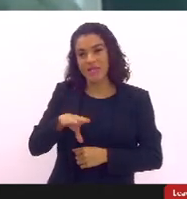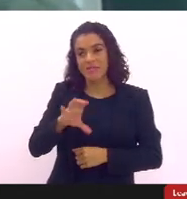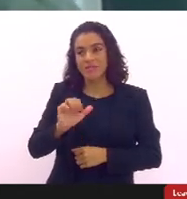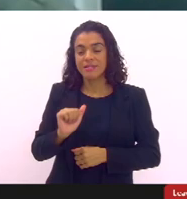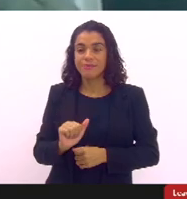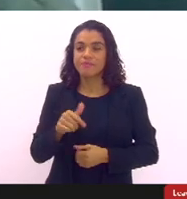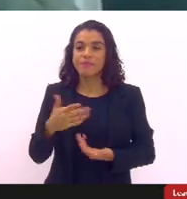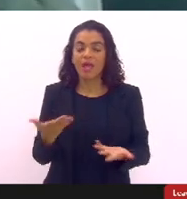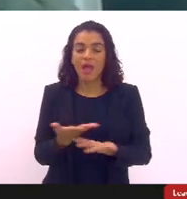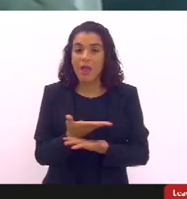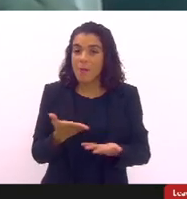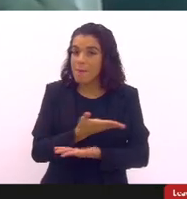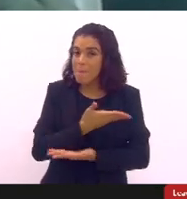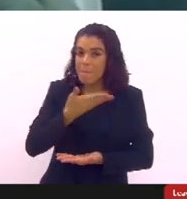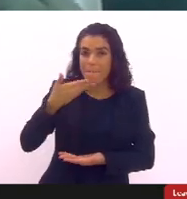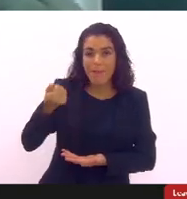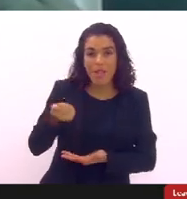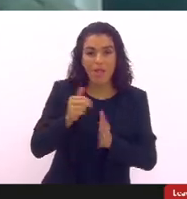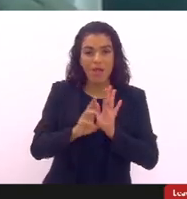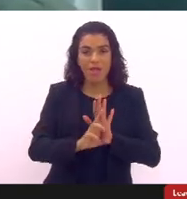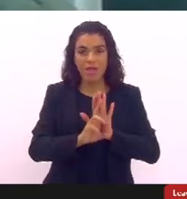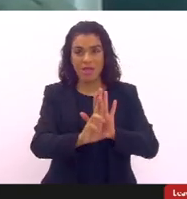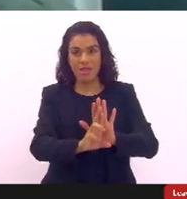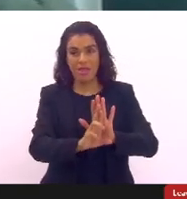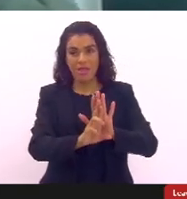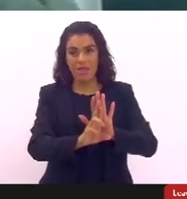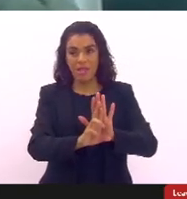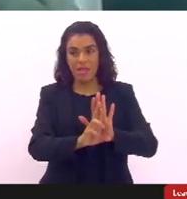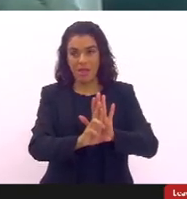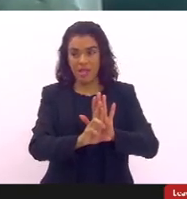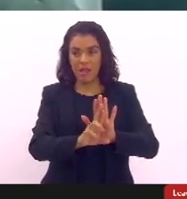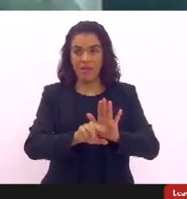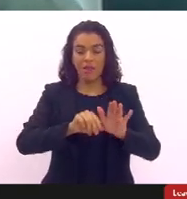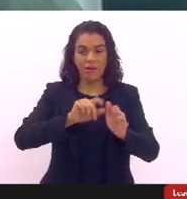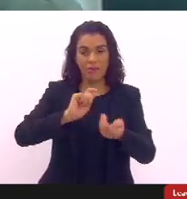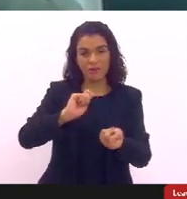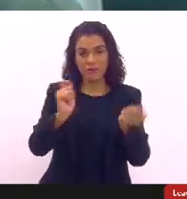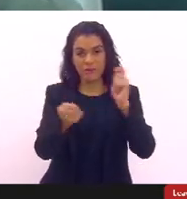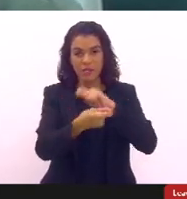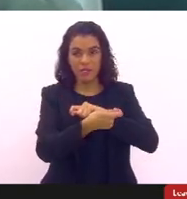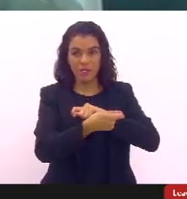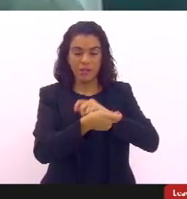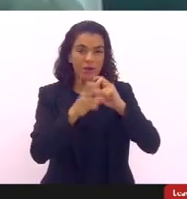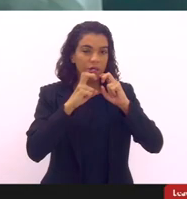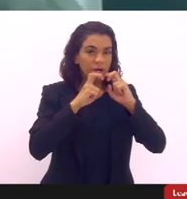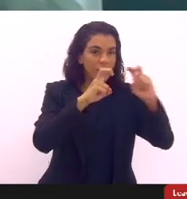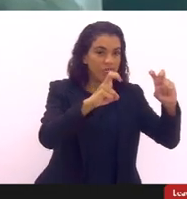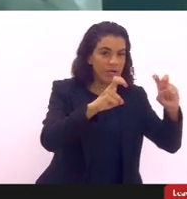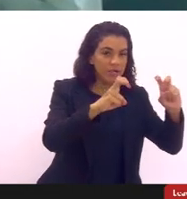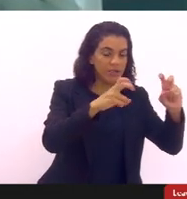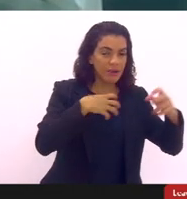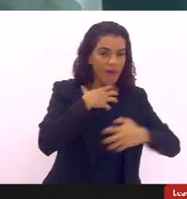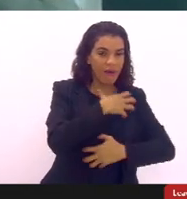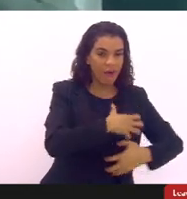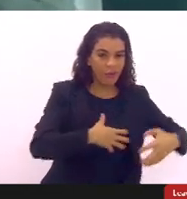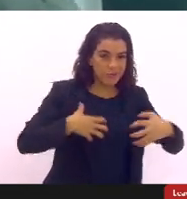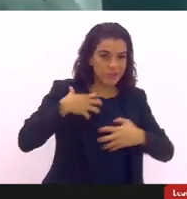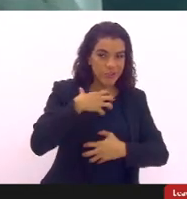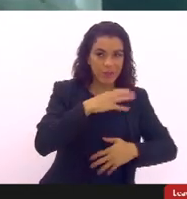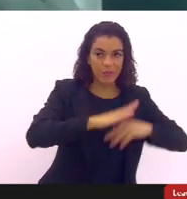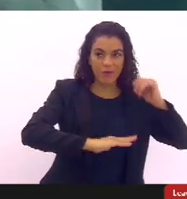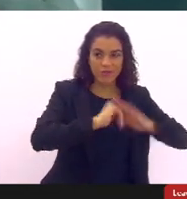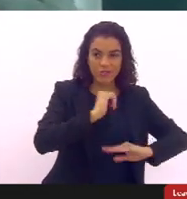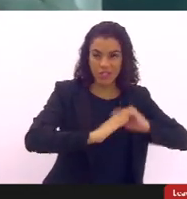Eu acho que a voz, a melhor representatividade para transformar o grito dos angustiados, que são os